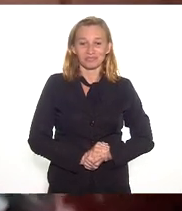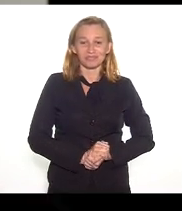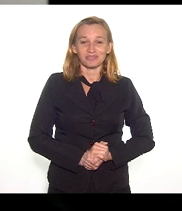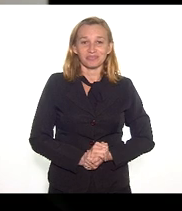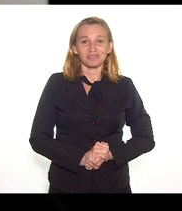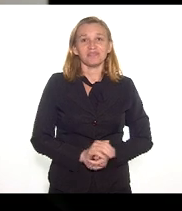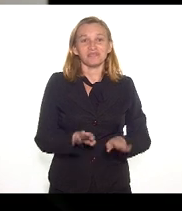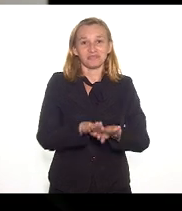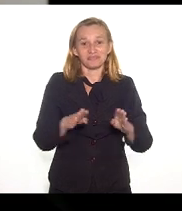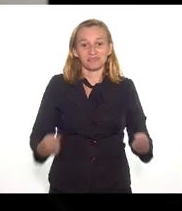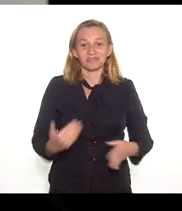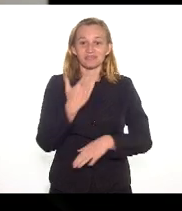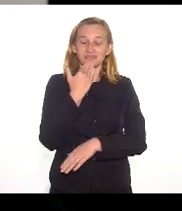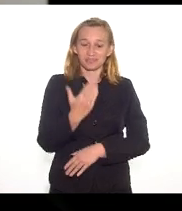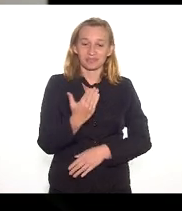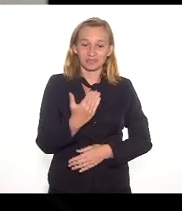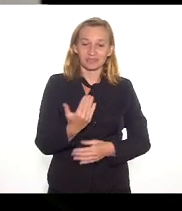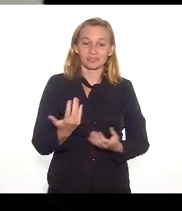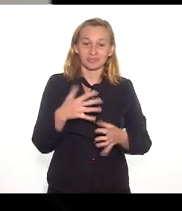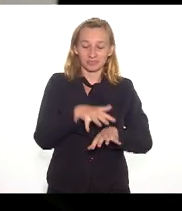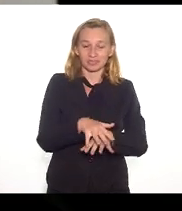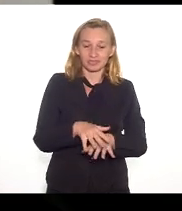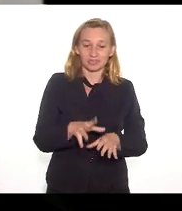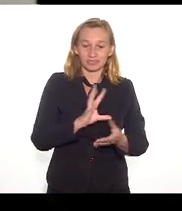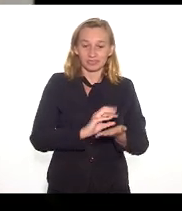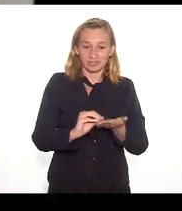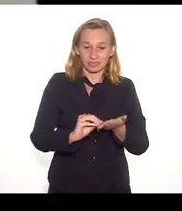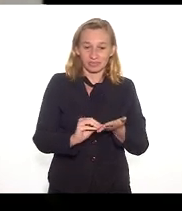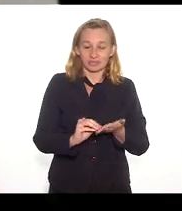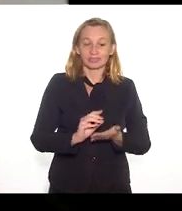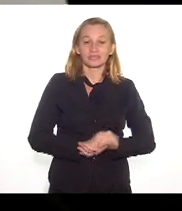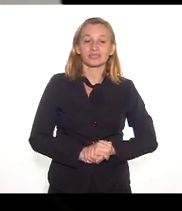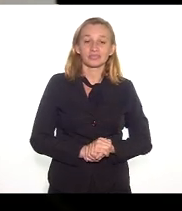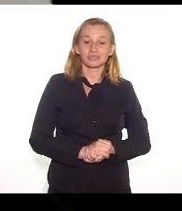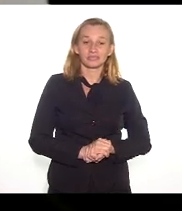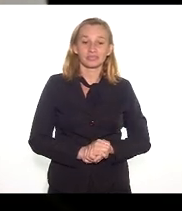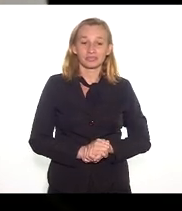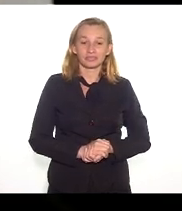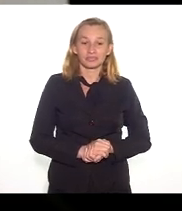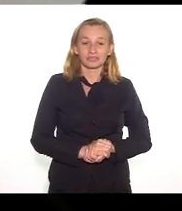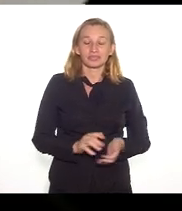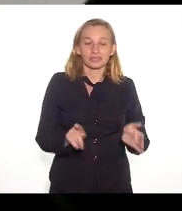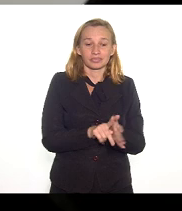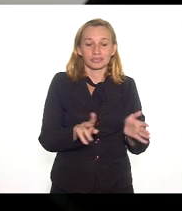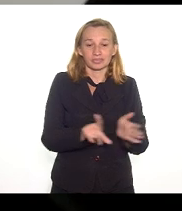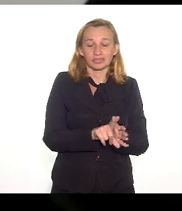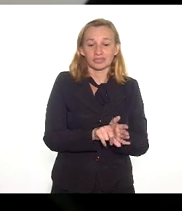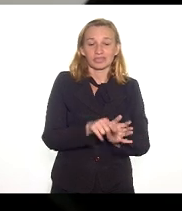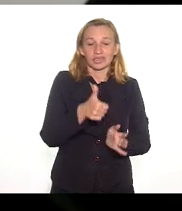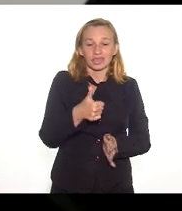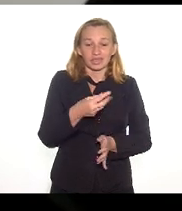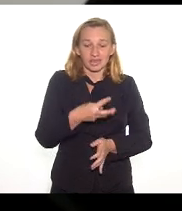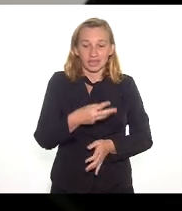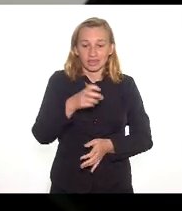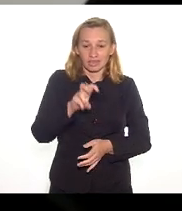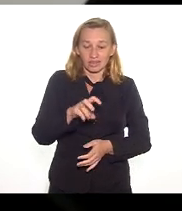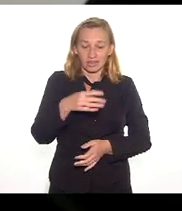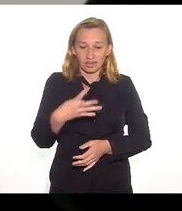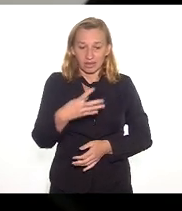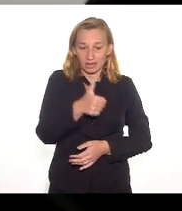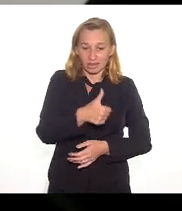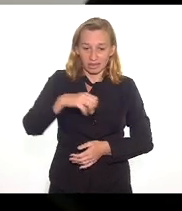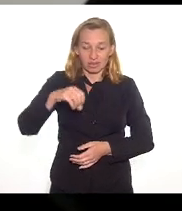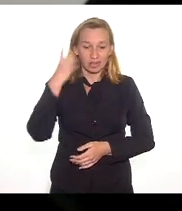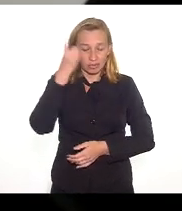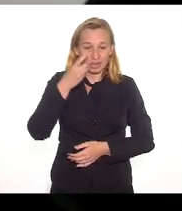Há sobre a mesa pedido de inclusão na pauta. Requer inclusão na pauta. Projeto de lei 1354-19, deputado